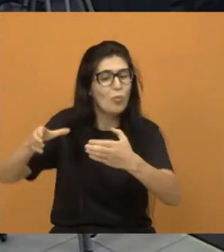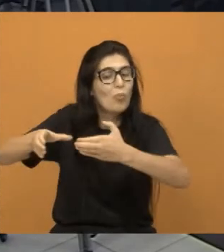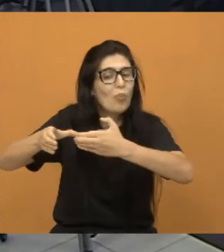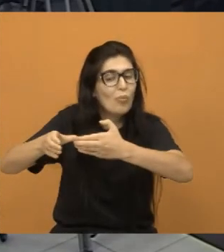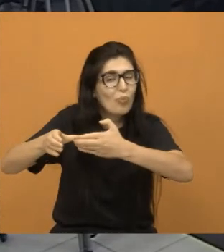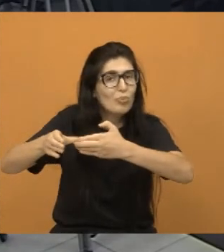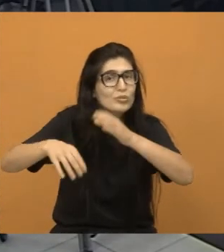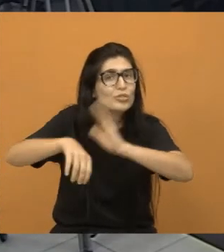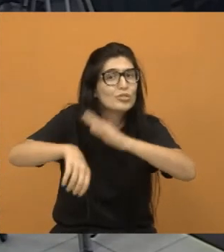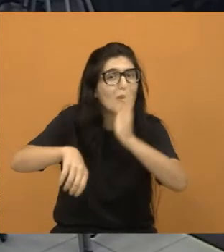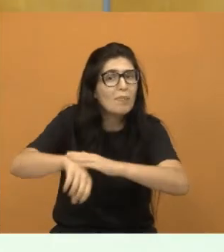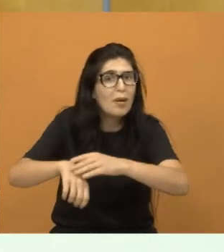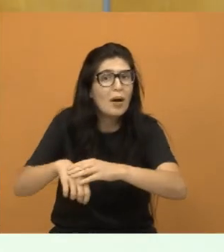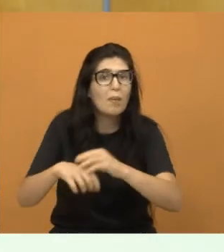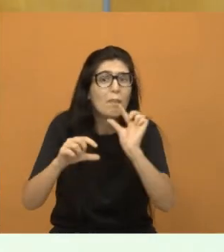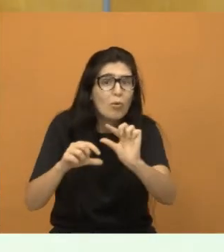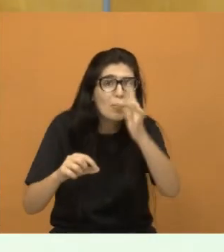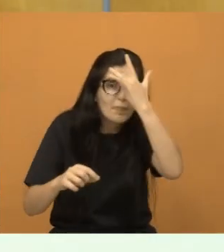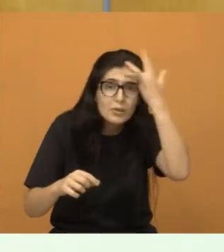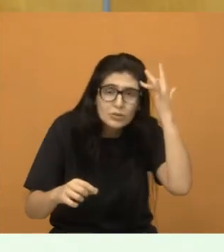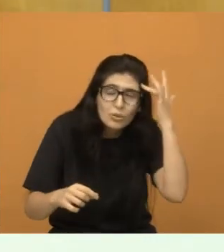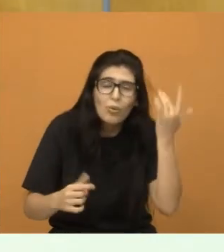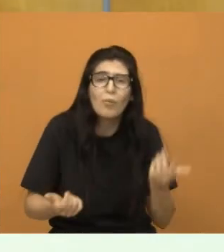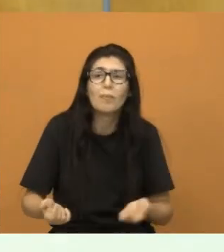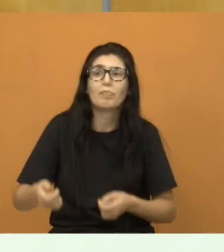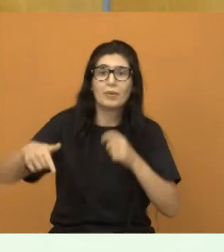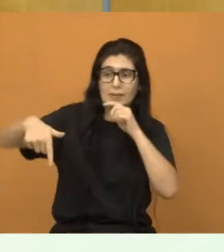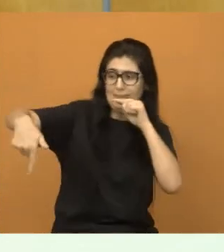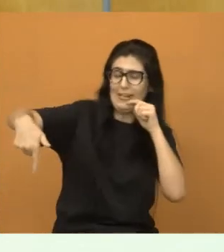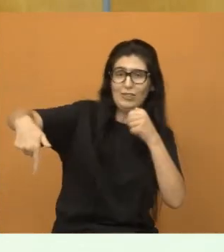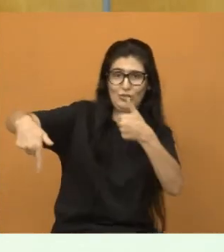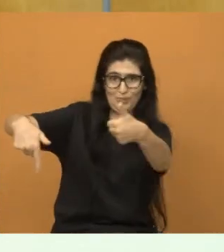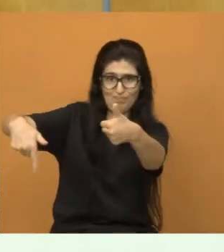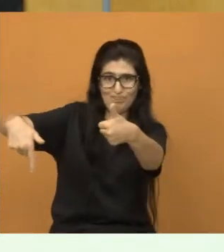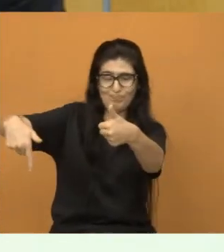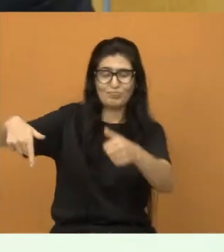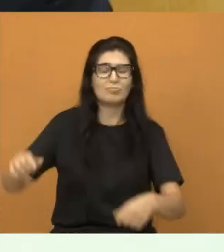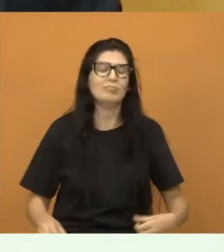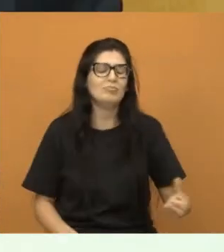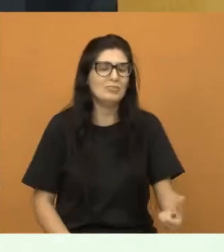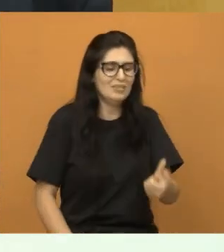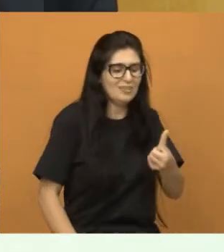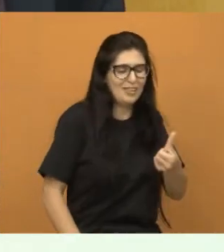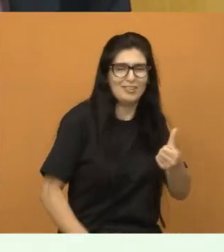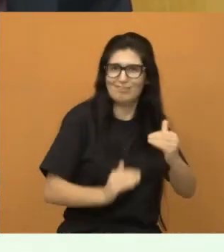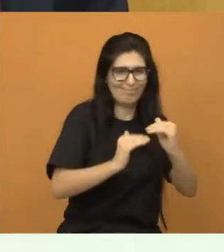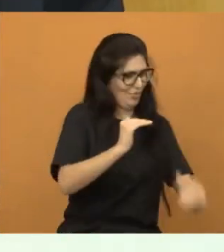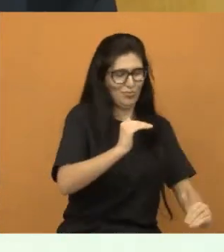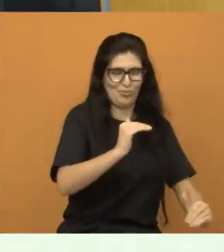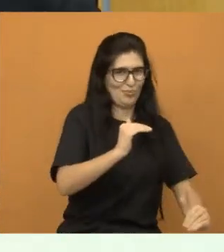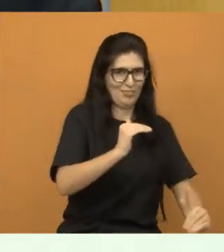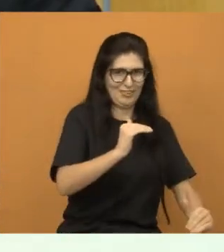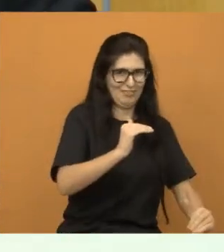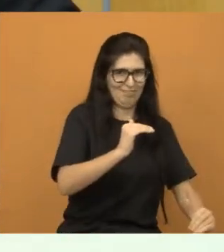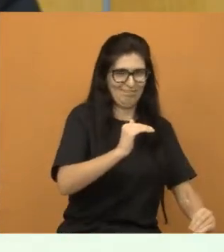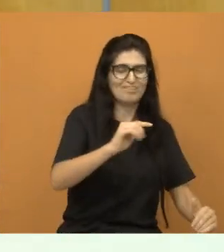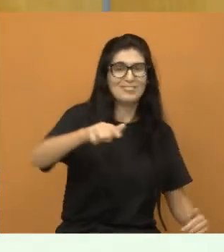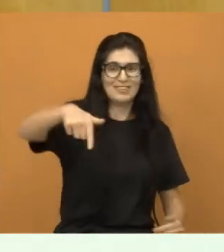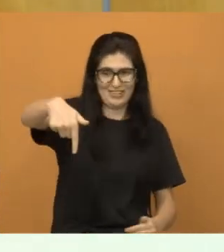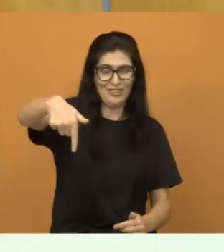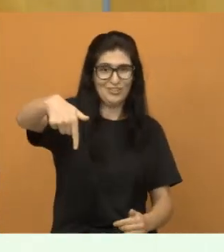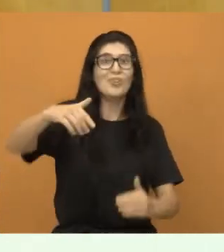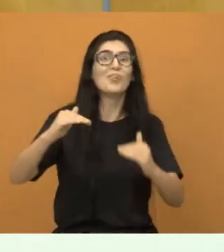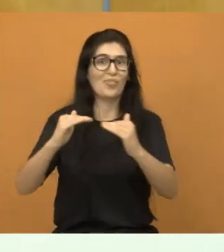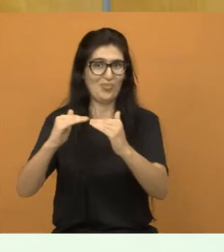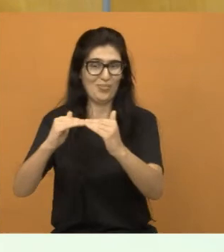Nesse sentido, ficou sendo 7 votos favoráveis e 6 votos contrários. Então, o